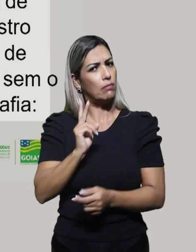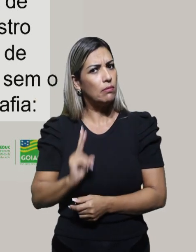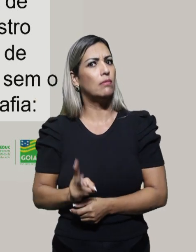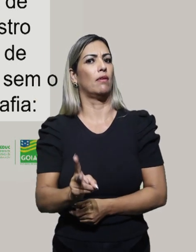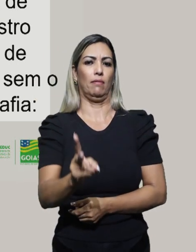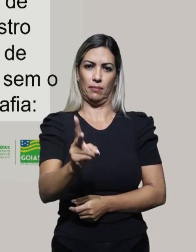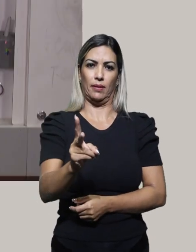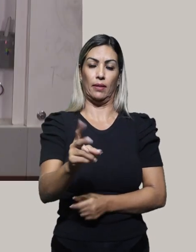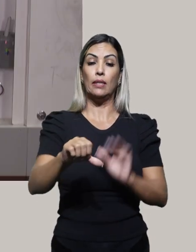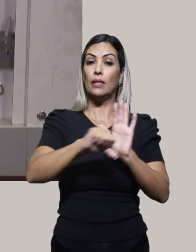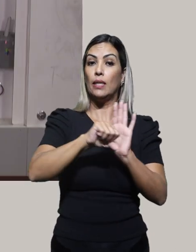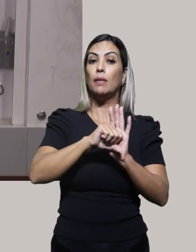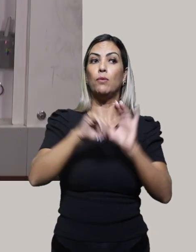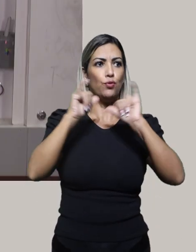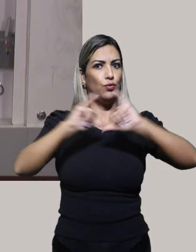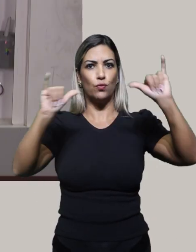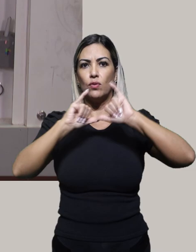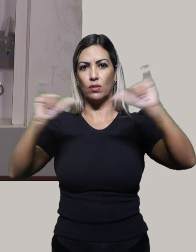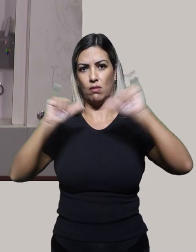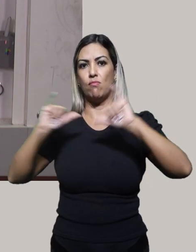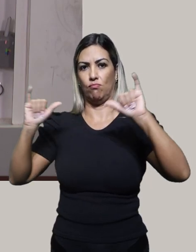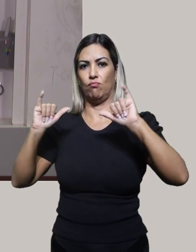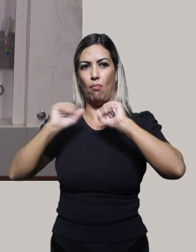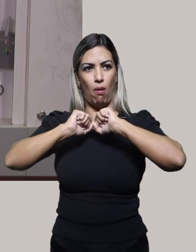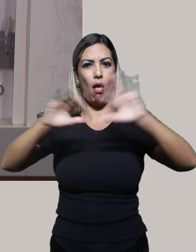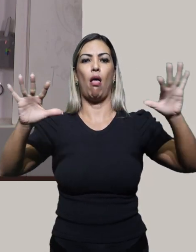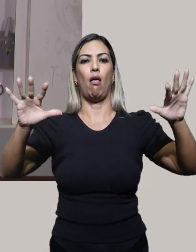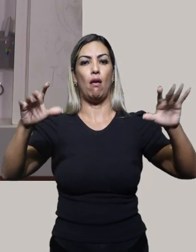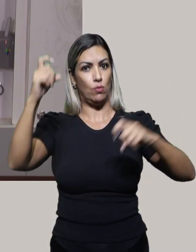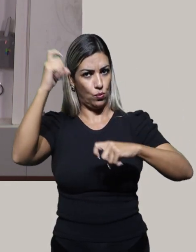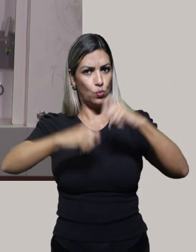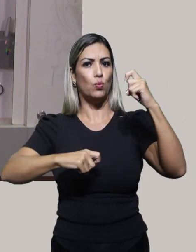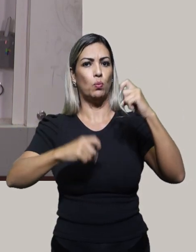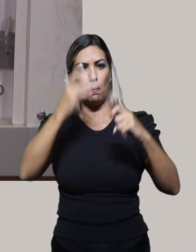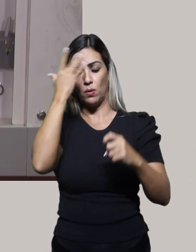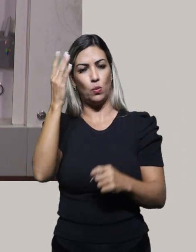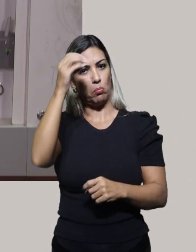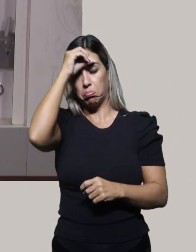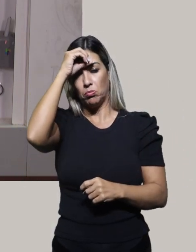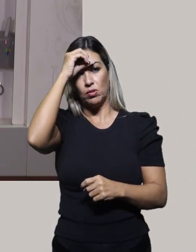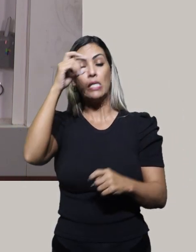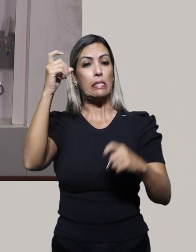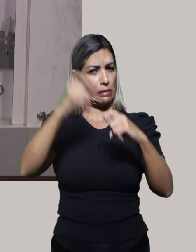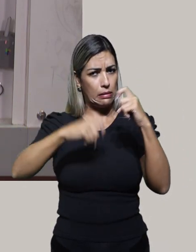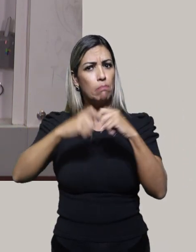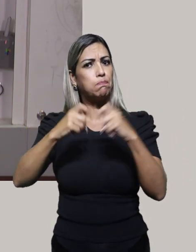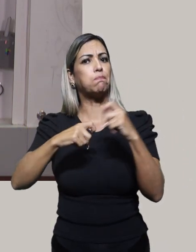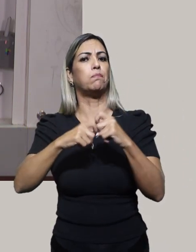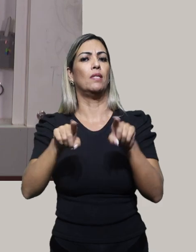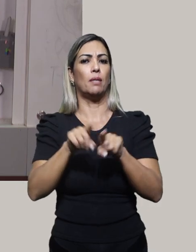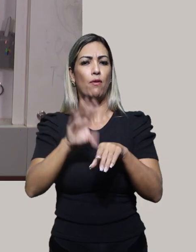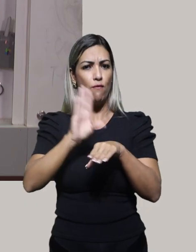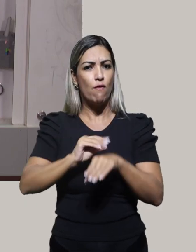com frequência, que é o crime de divulgação de cena de estupro de vulnerável, de sexo ou